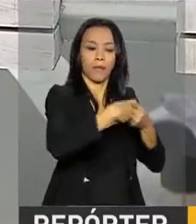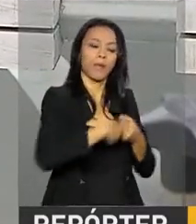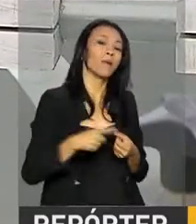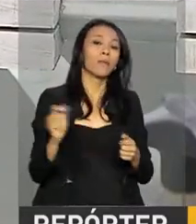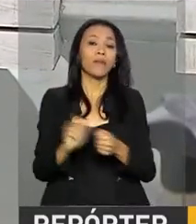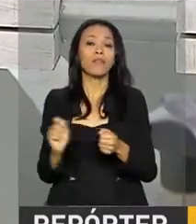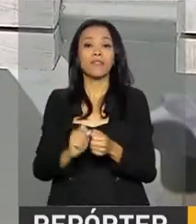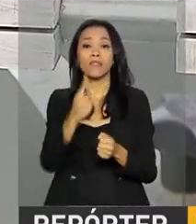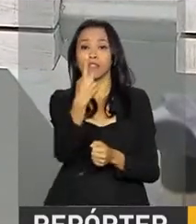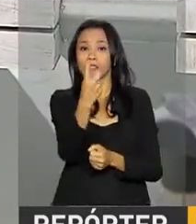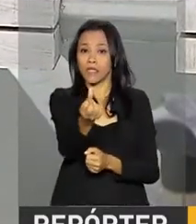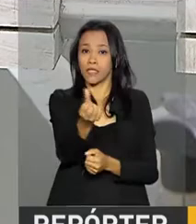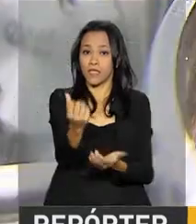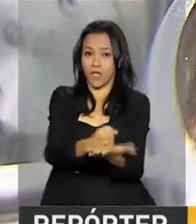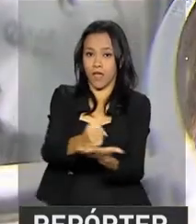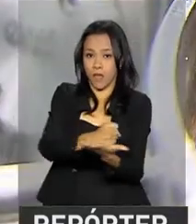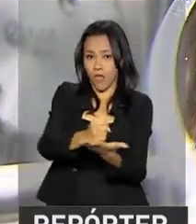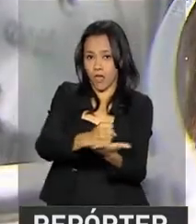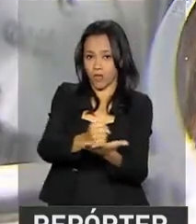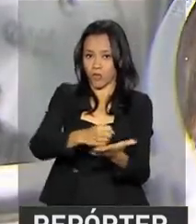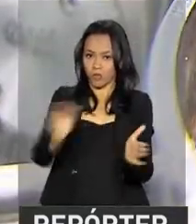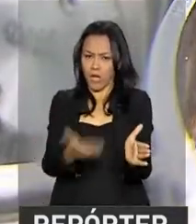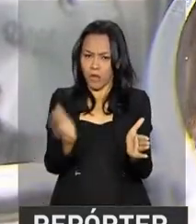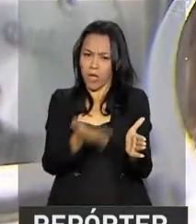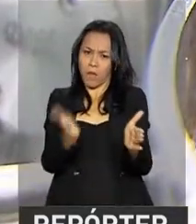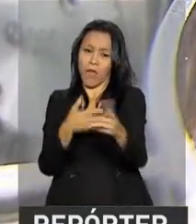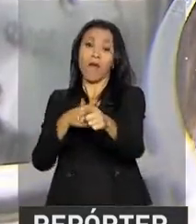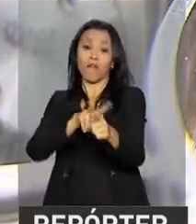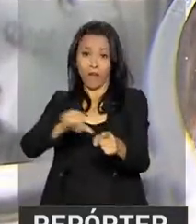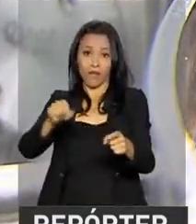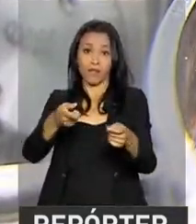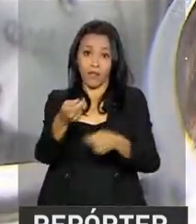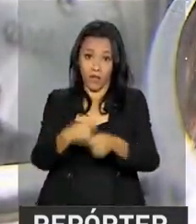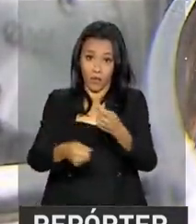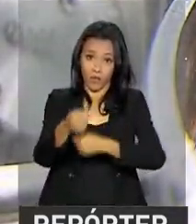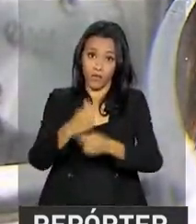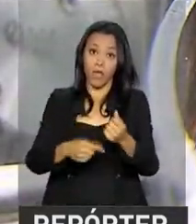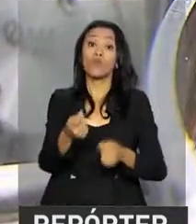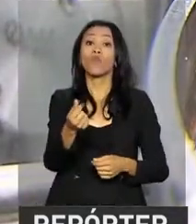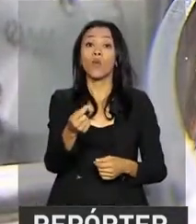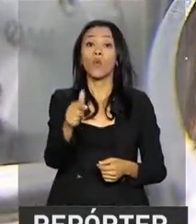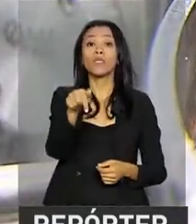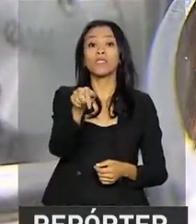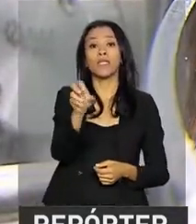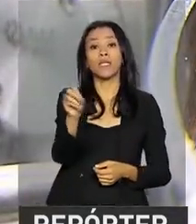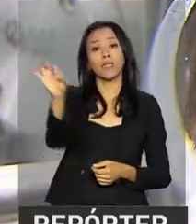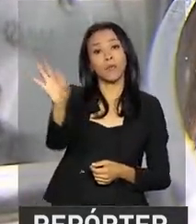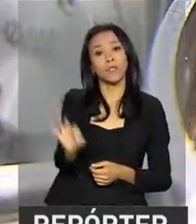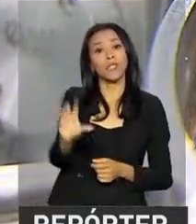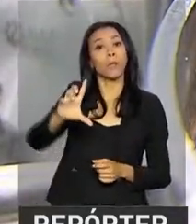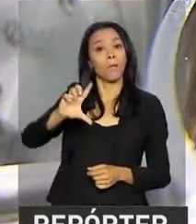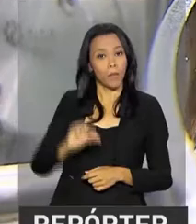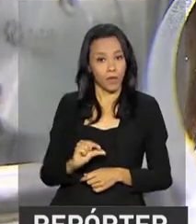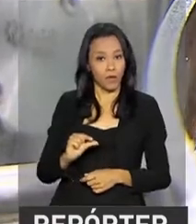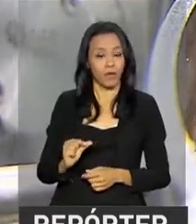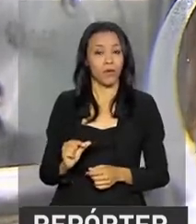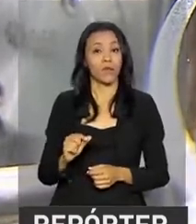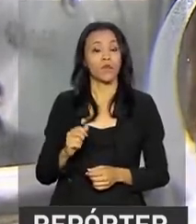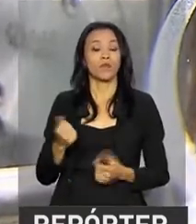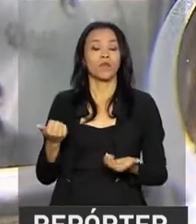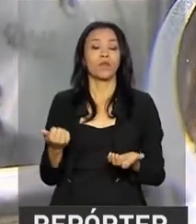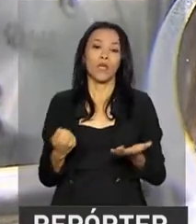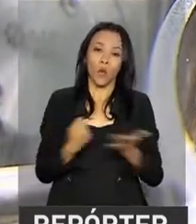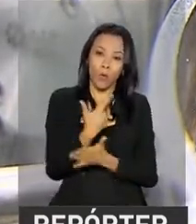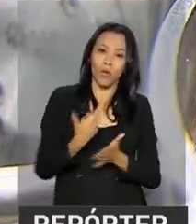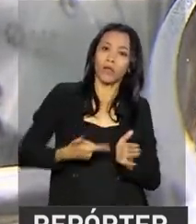medicamentos os novos produtos vão ser negociados com preço até 70% menor do que na última aquisição essas parcerias